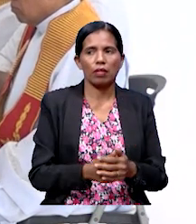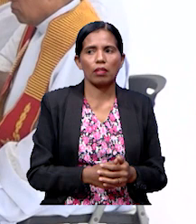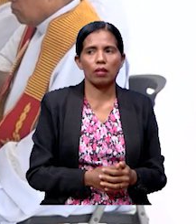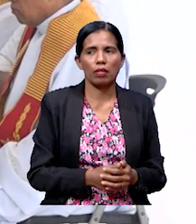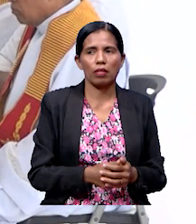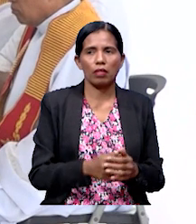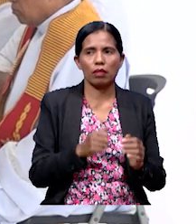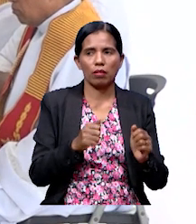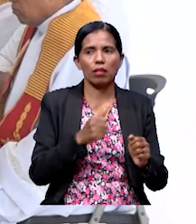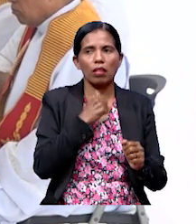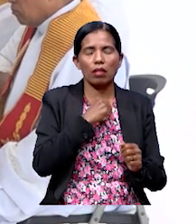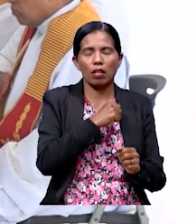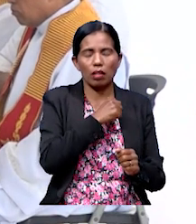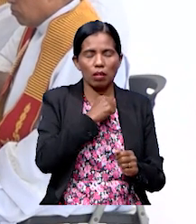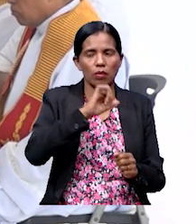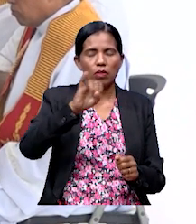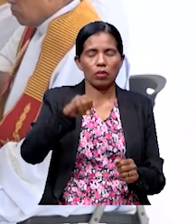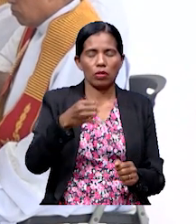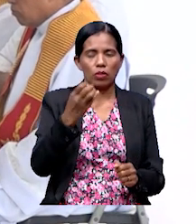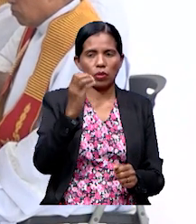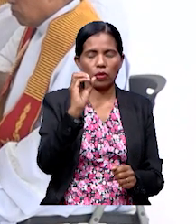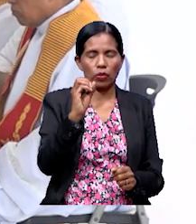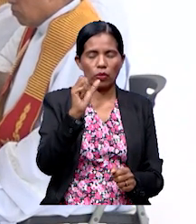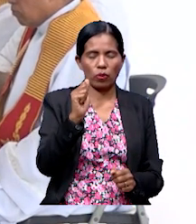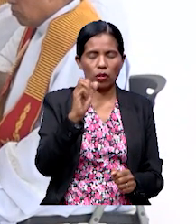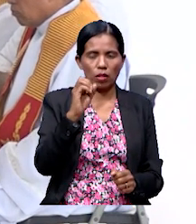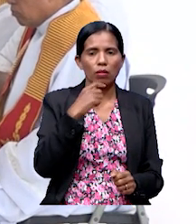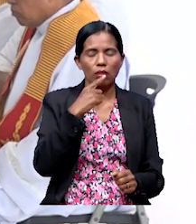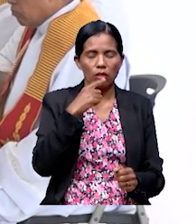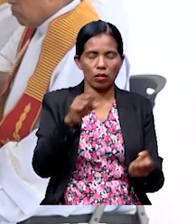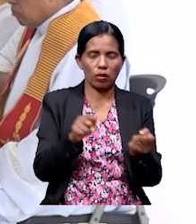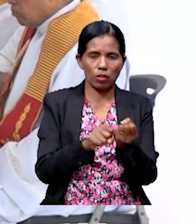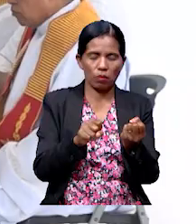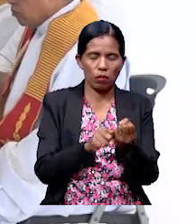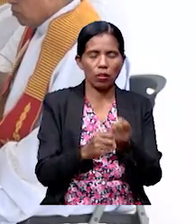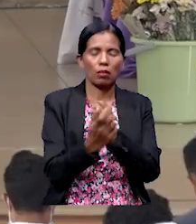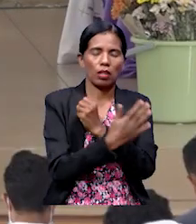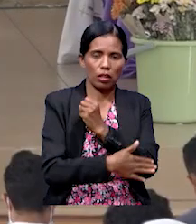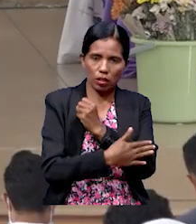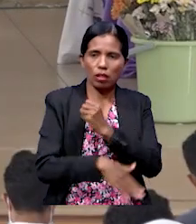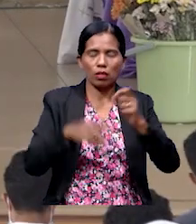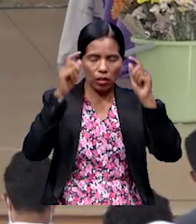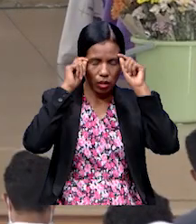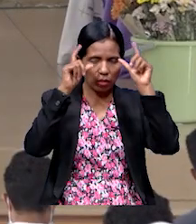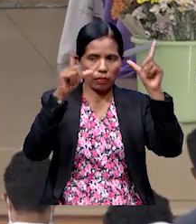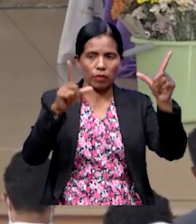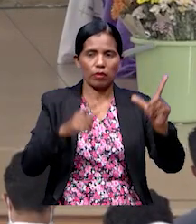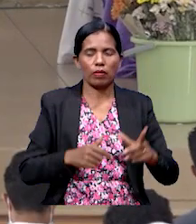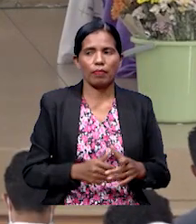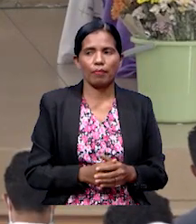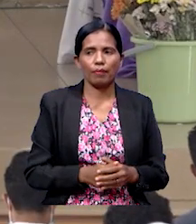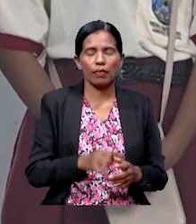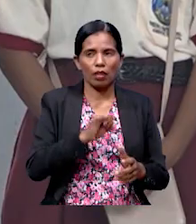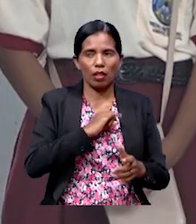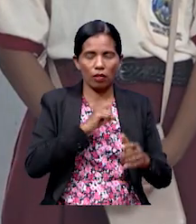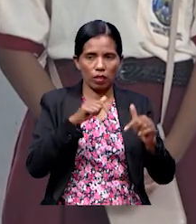o Padre João, sira nia imensa contribuição ba Rai Timor, nebe hawi hane